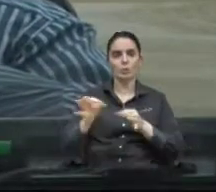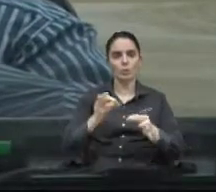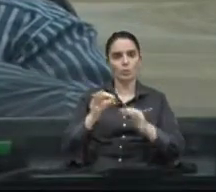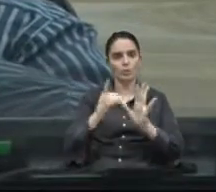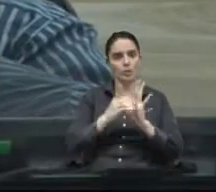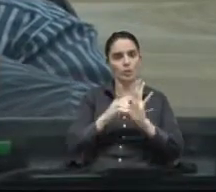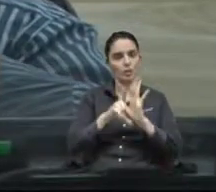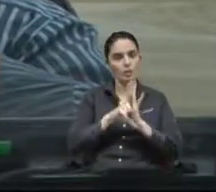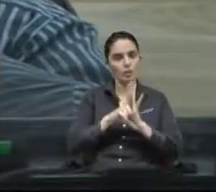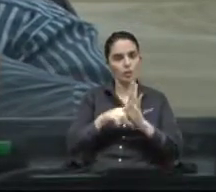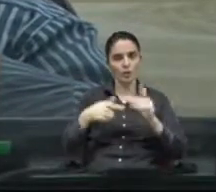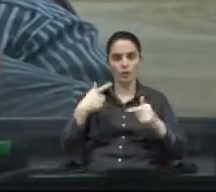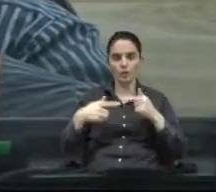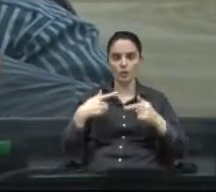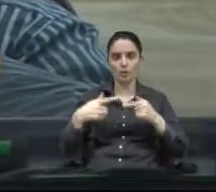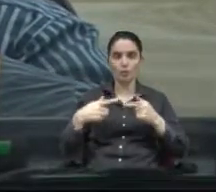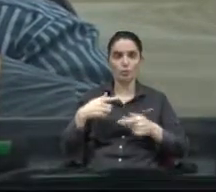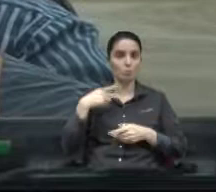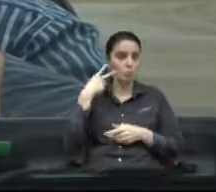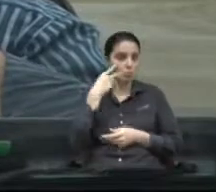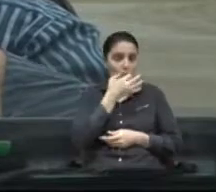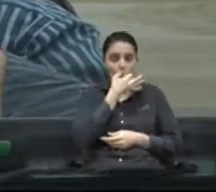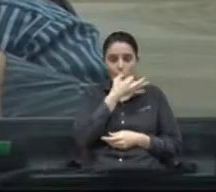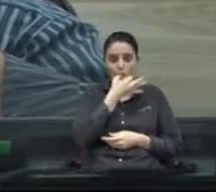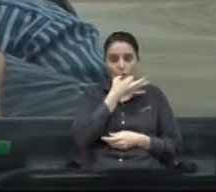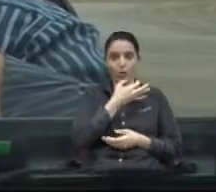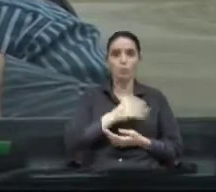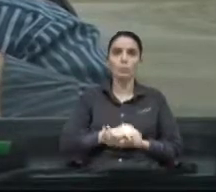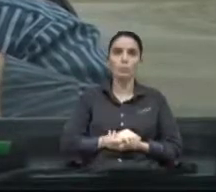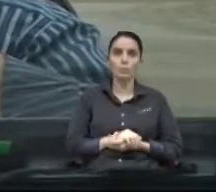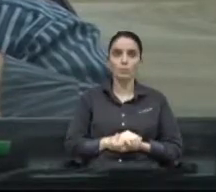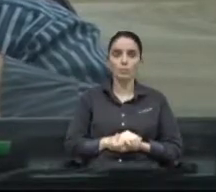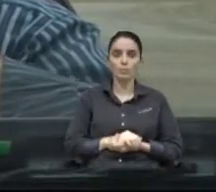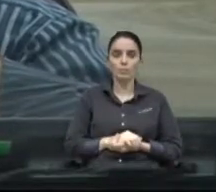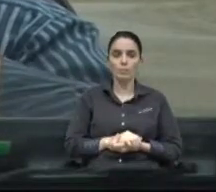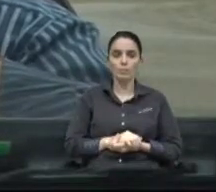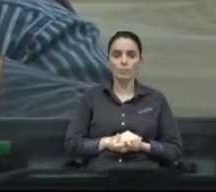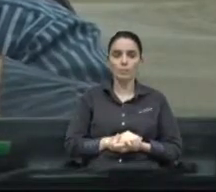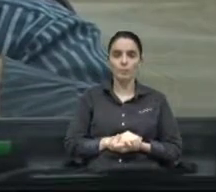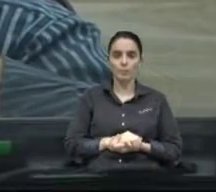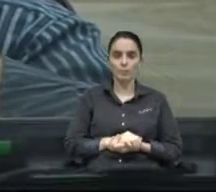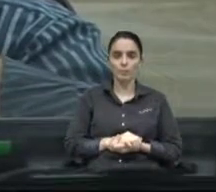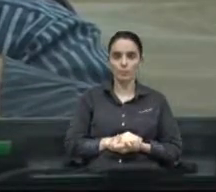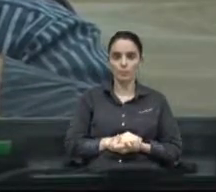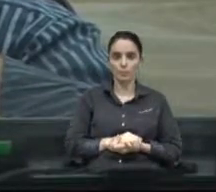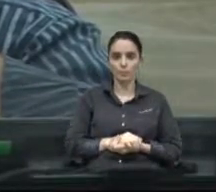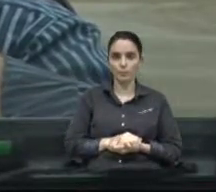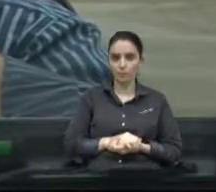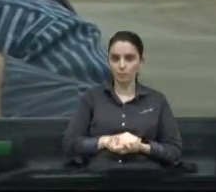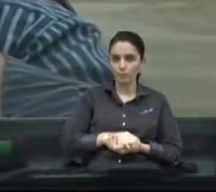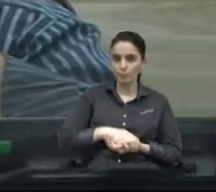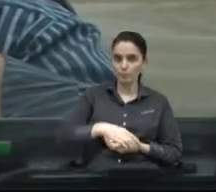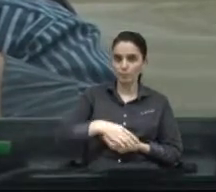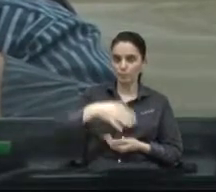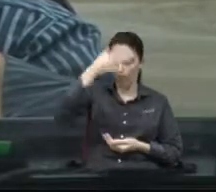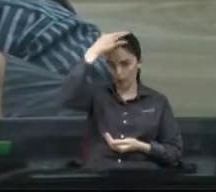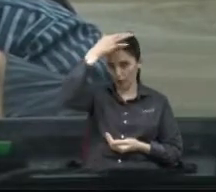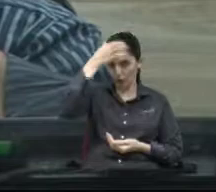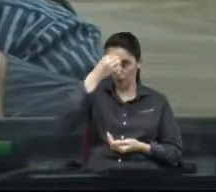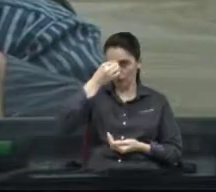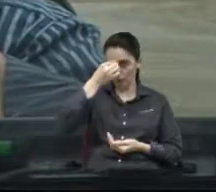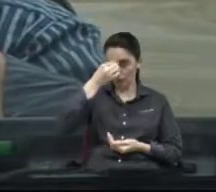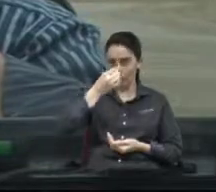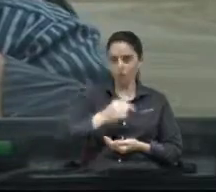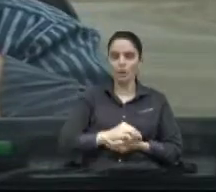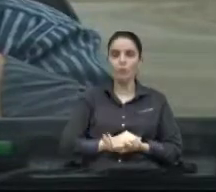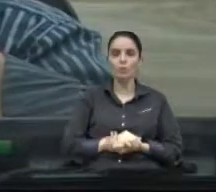discussão. Algum vereador deseja discutir? Eu gostaria, senhor presidente. Com a palavra, o proponente, o doutor Rafael Luiz Pavarino